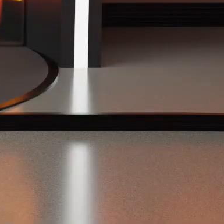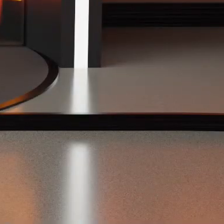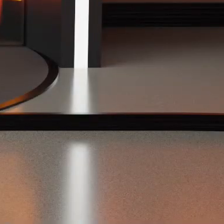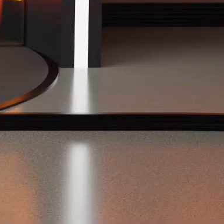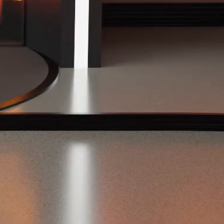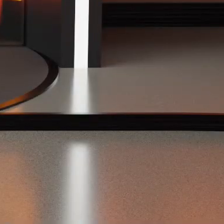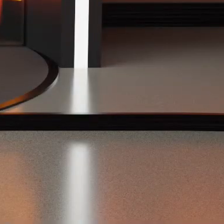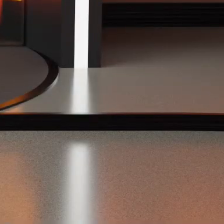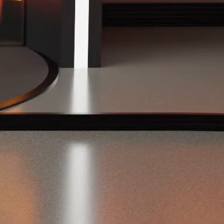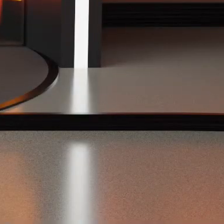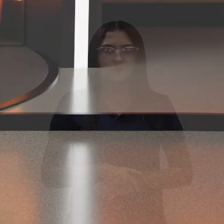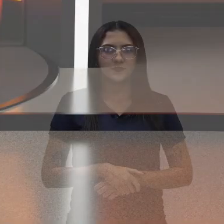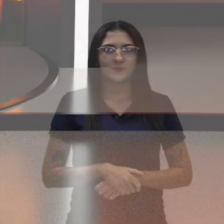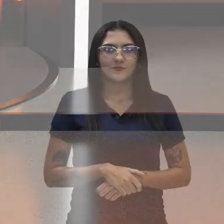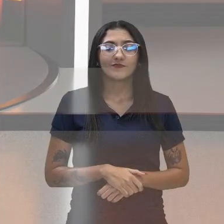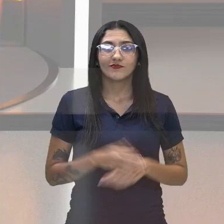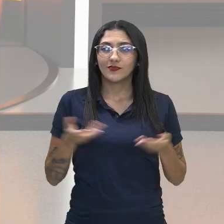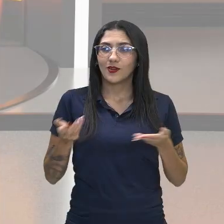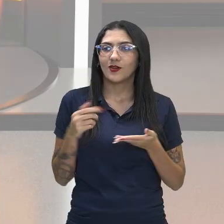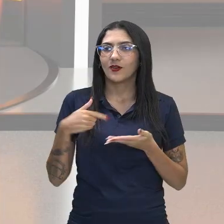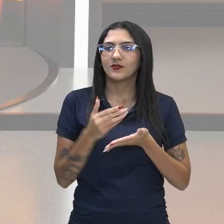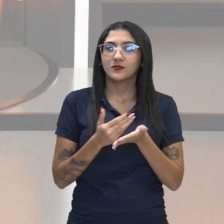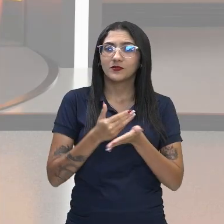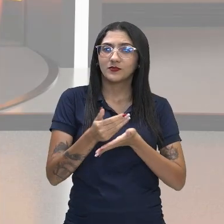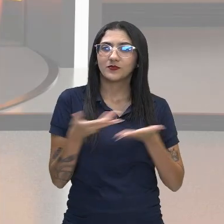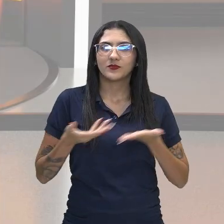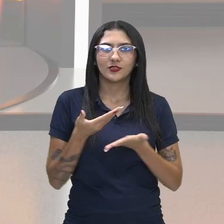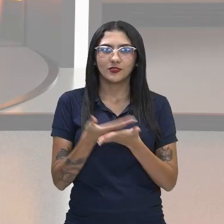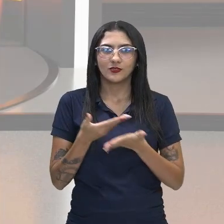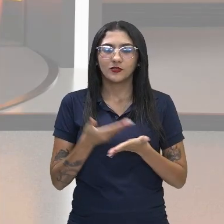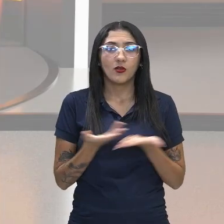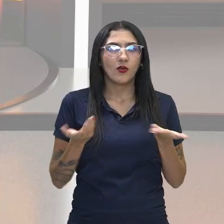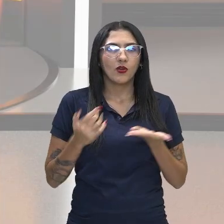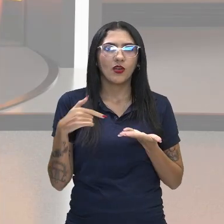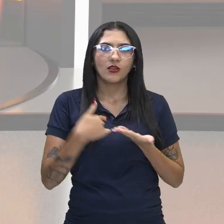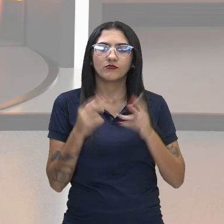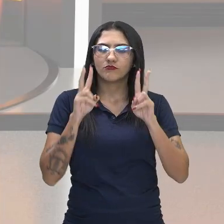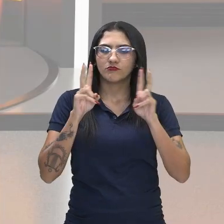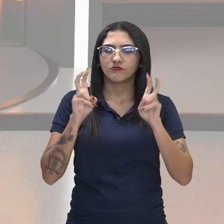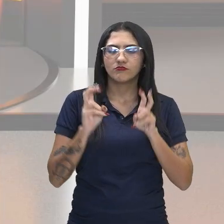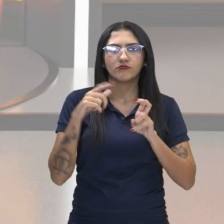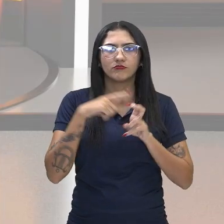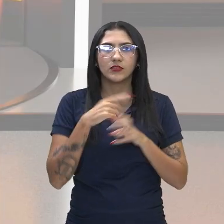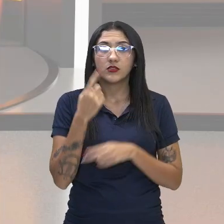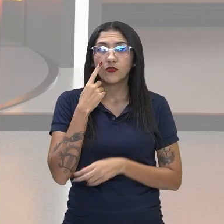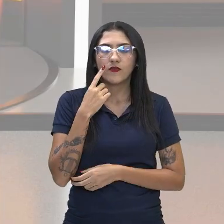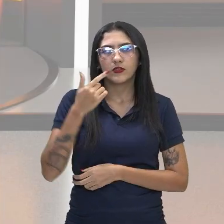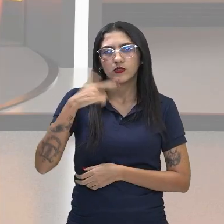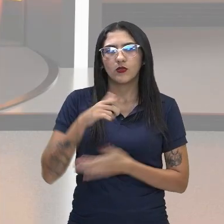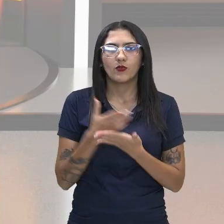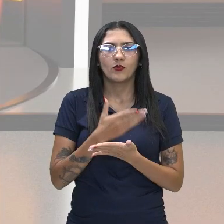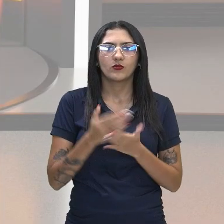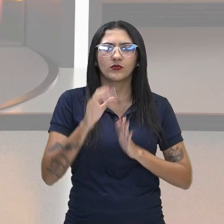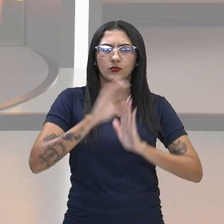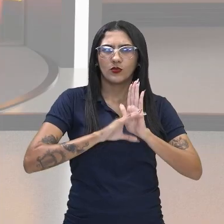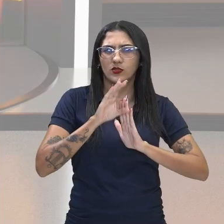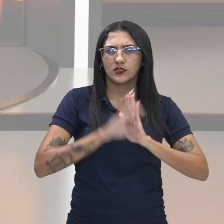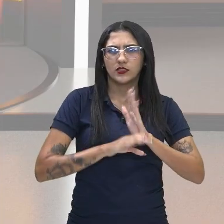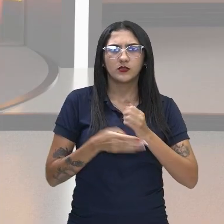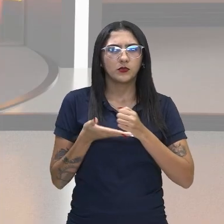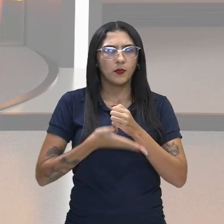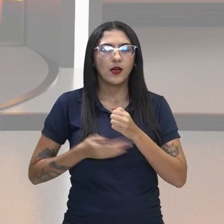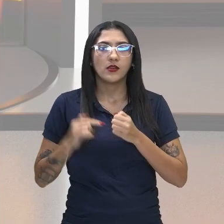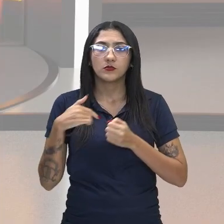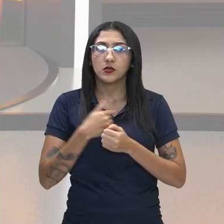Muito bem, então vamos iniciar a nossa aula, né? Nós vamos rever alguns conceitos básicos para